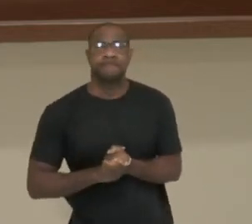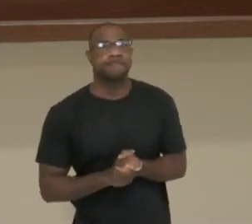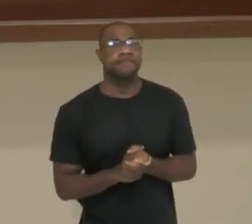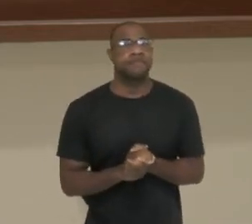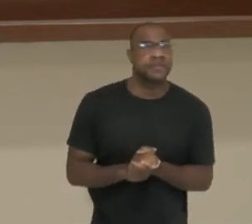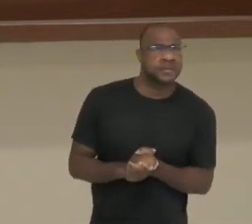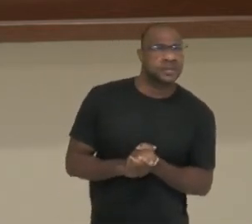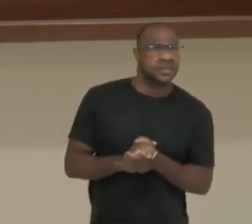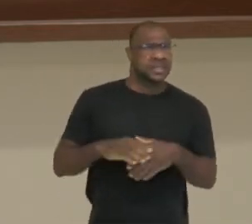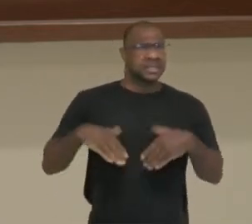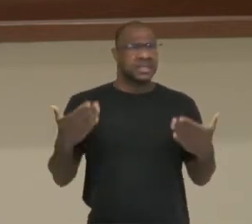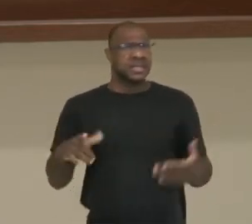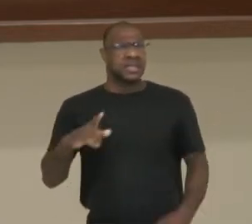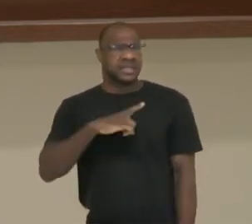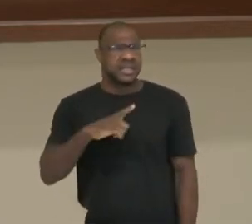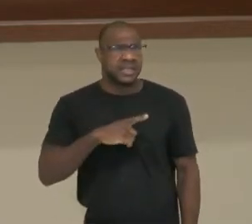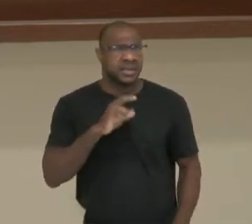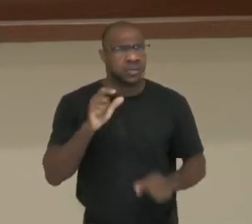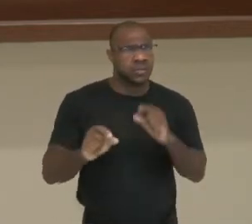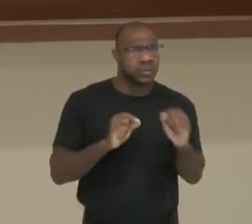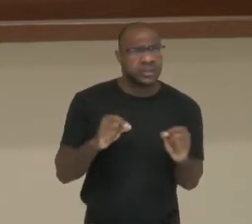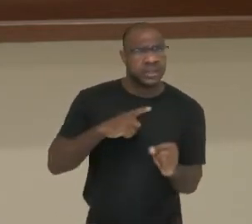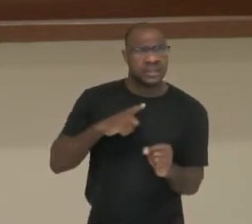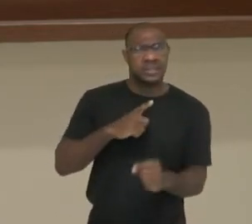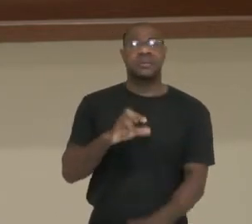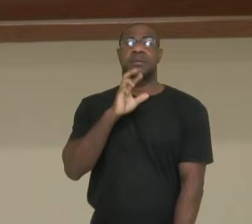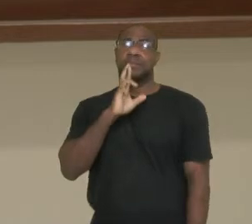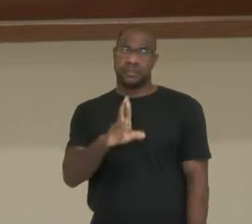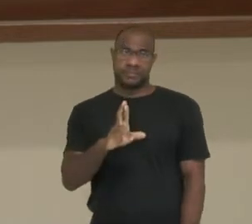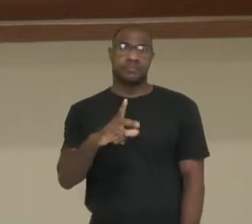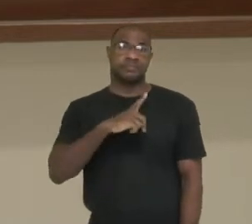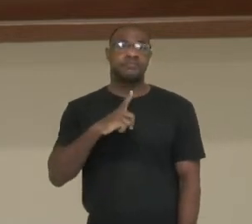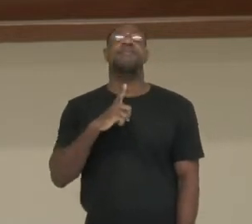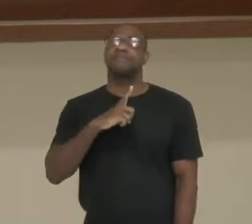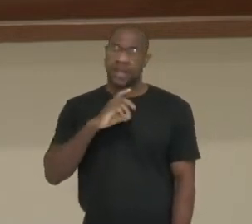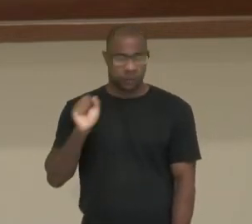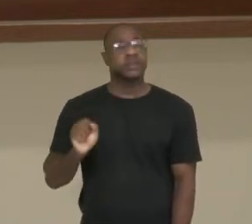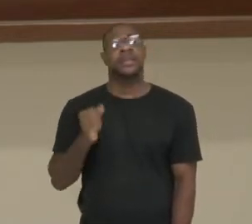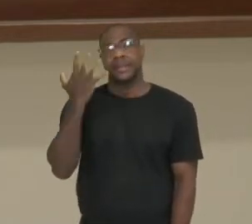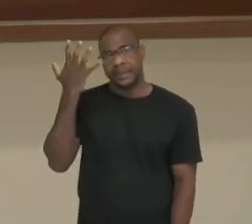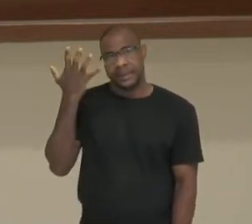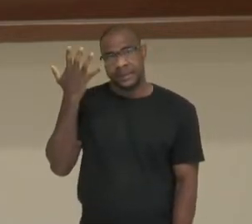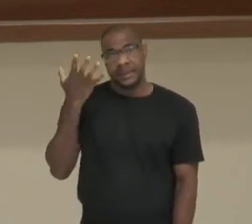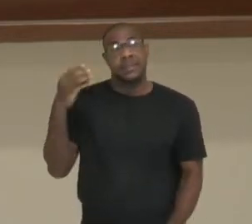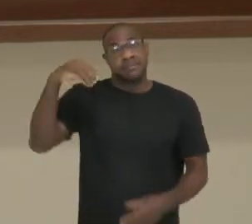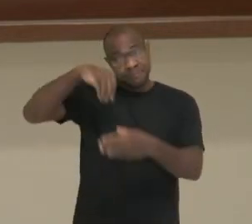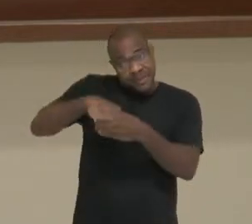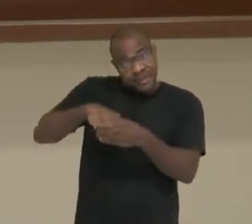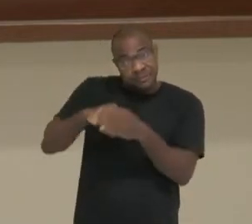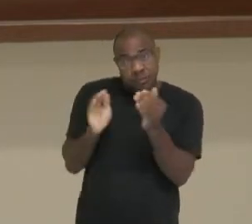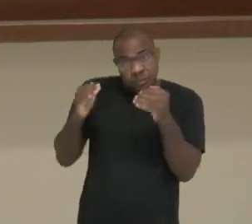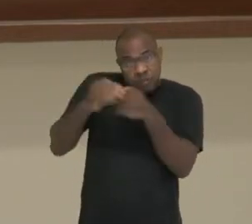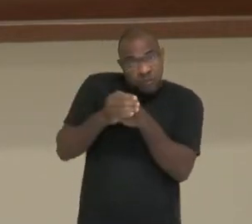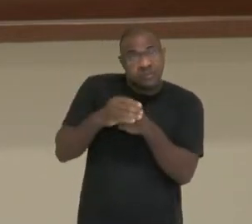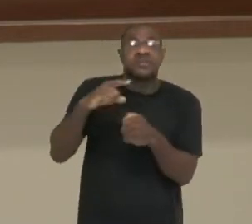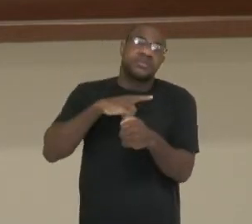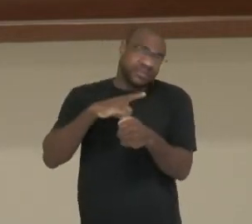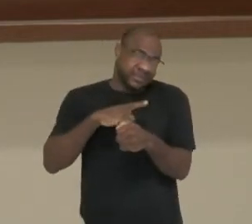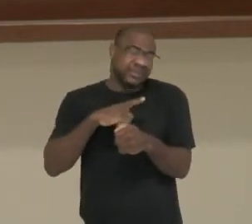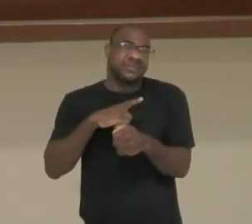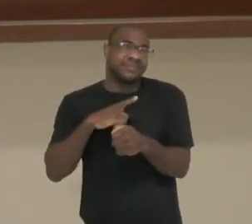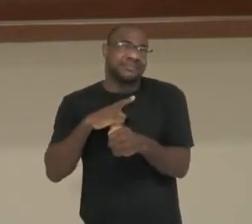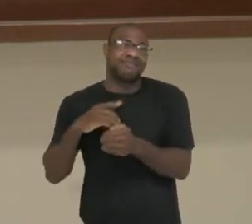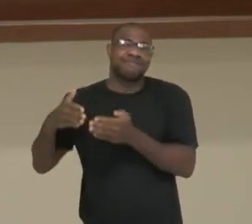1850, ainda se via o resultado dela acontecendo, porque internamente ainda